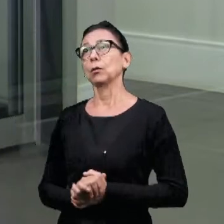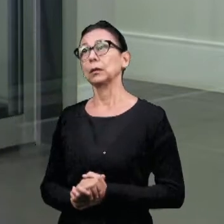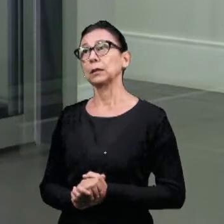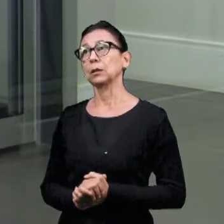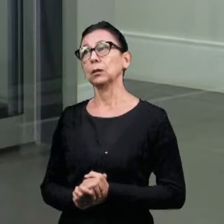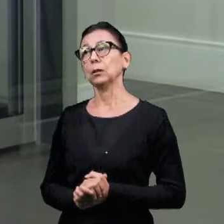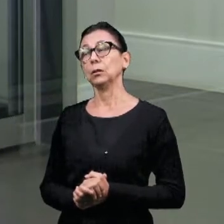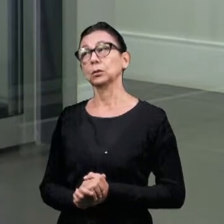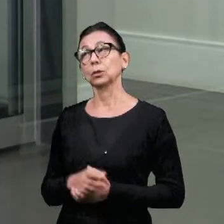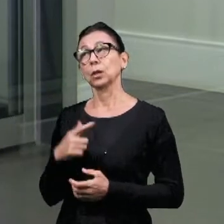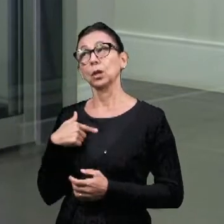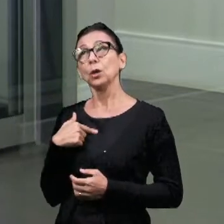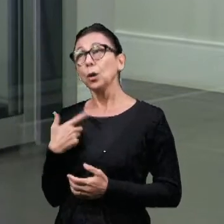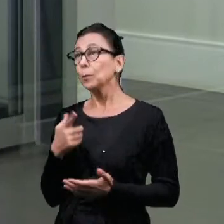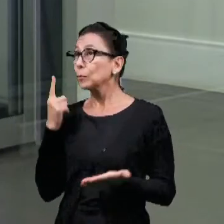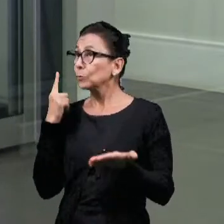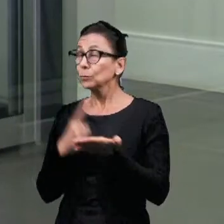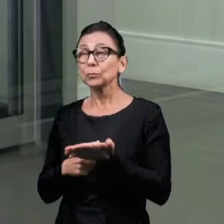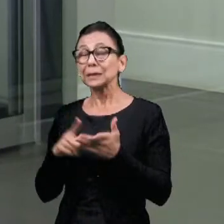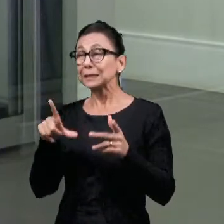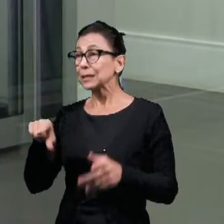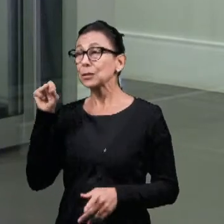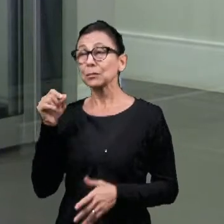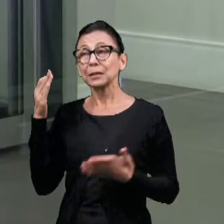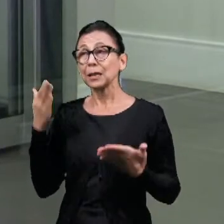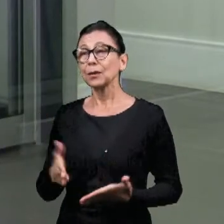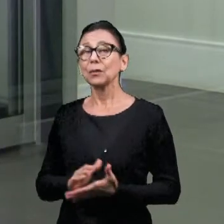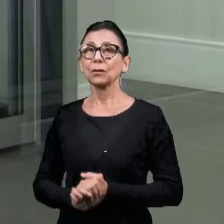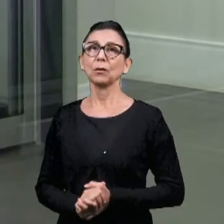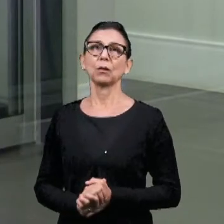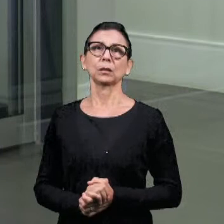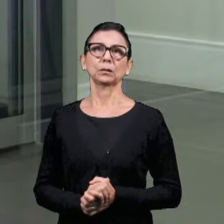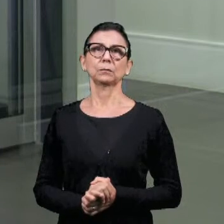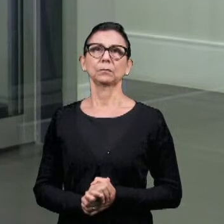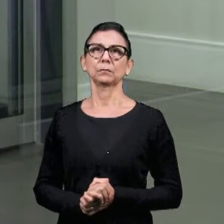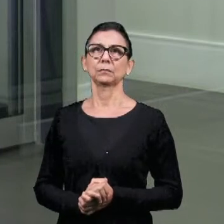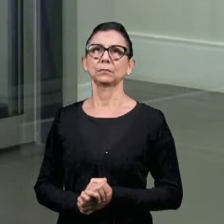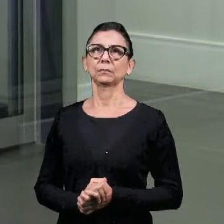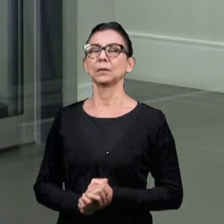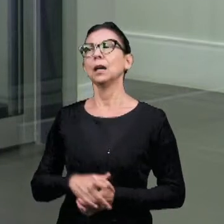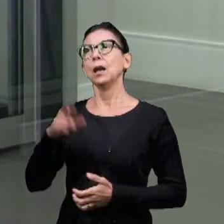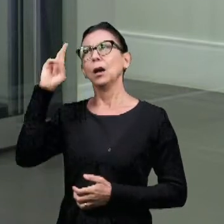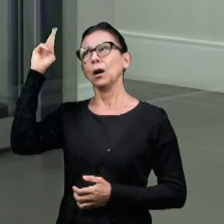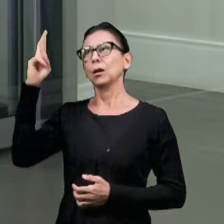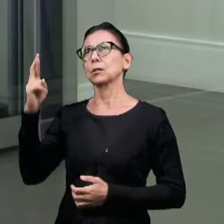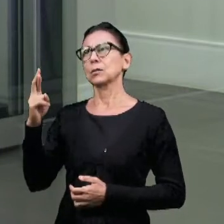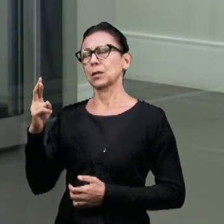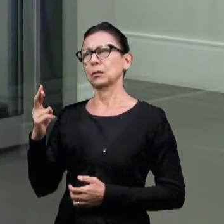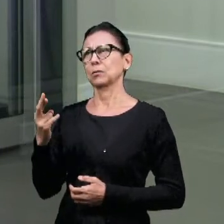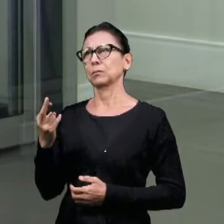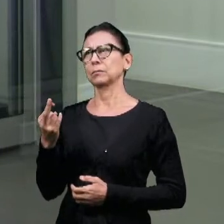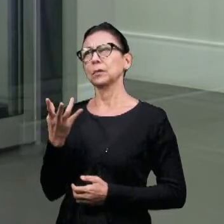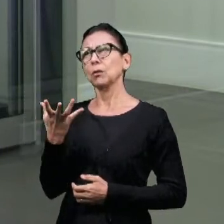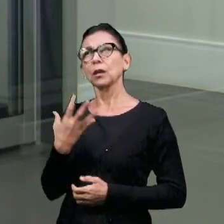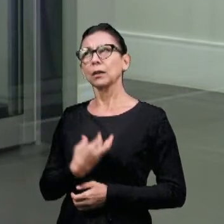eu tinha que tomar uma decisão. O Senhor me deixa viver que eu vou te servir. Aí eu saí dali pensando: eu vou chegar e